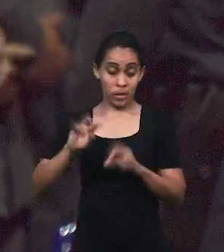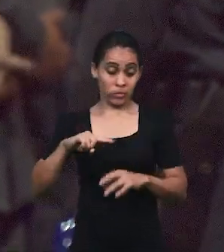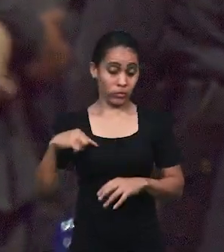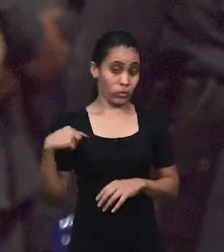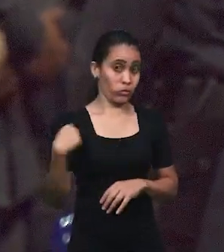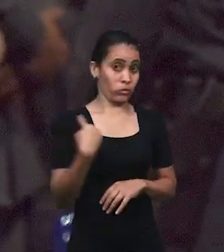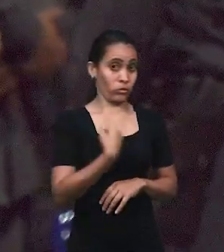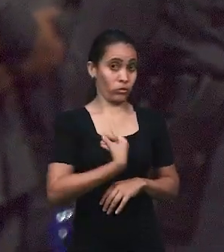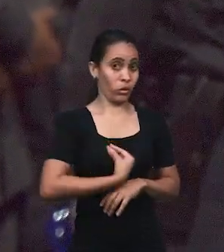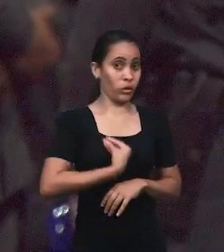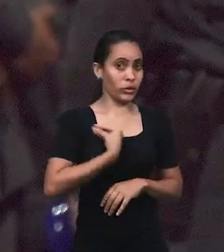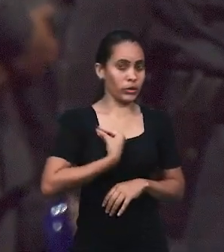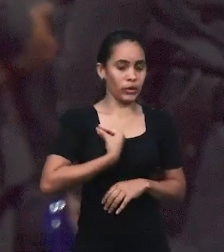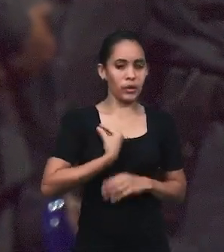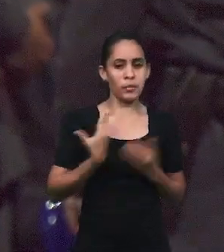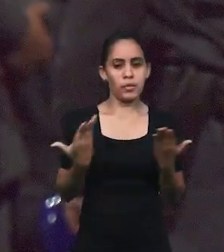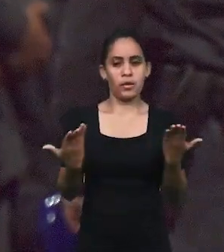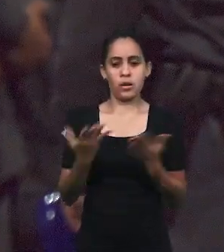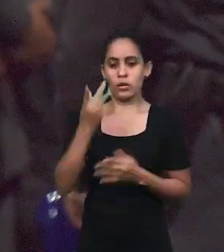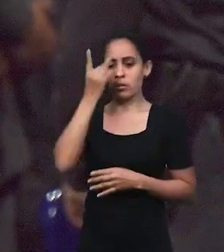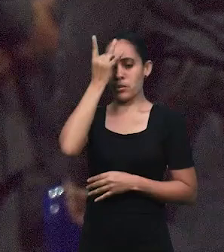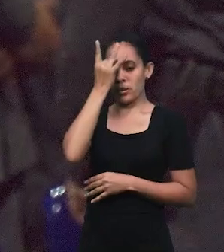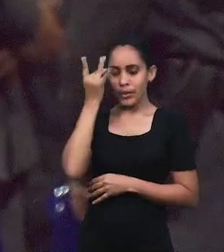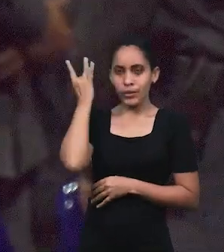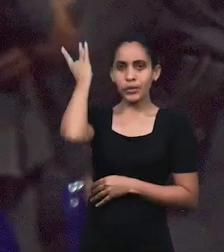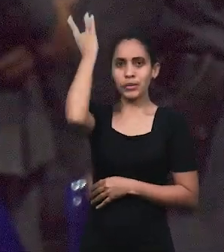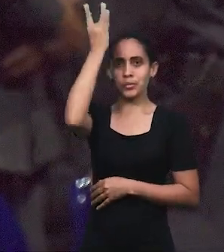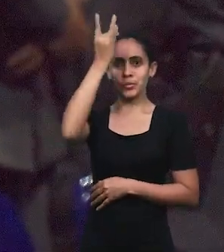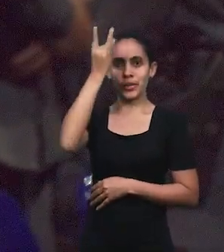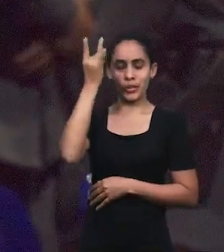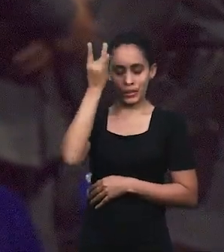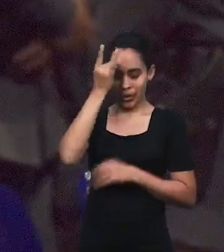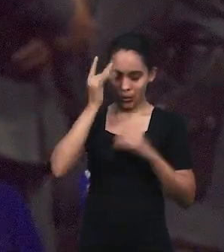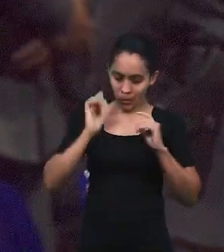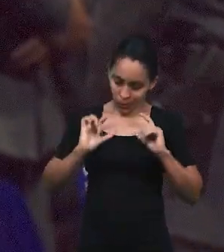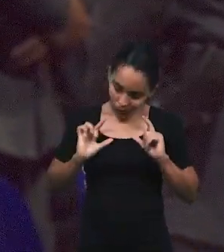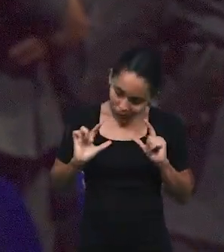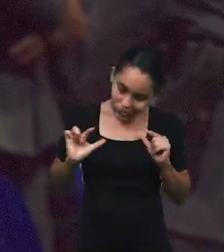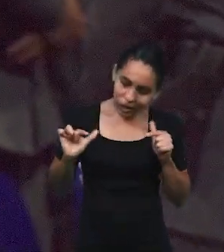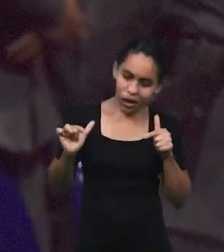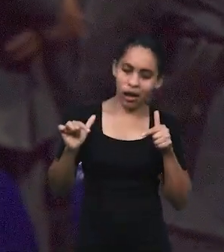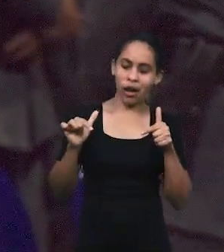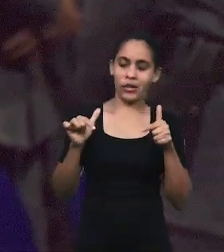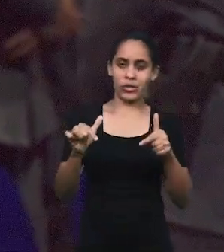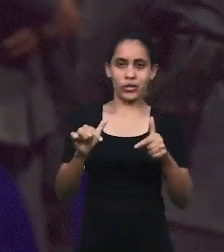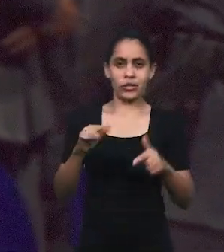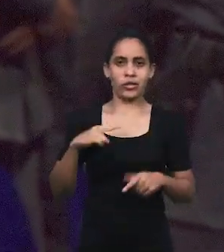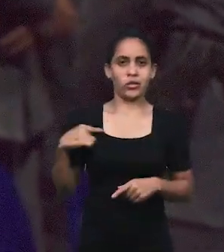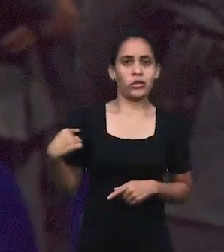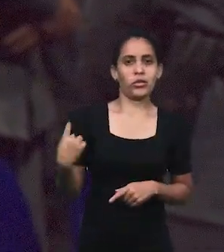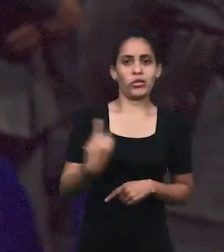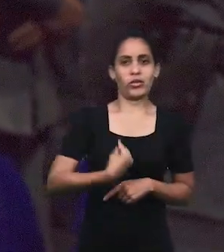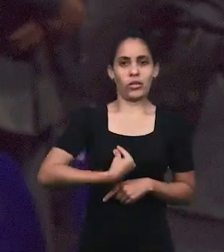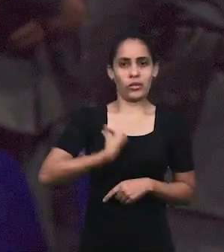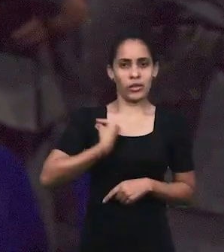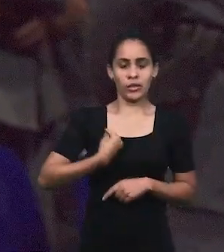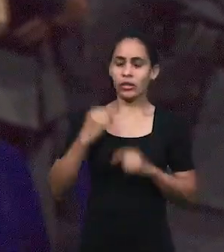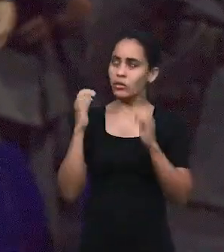esse ambiente para que o Espírito Santo possa operar neste